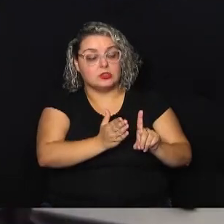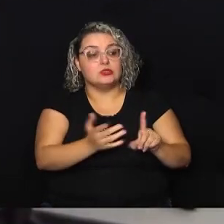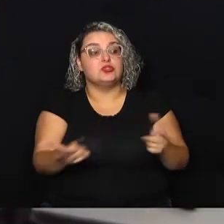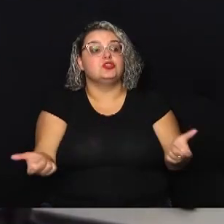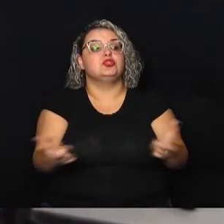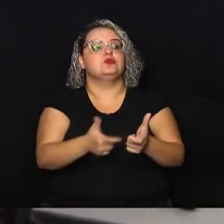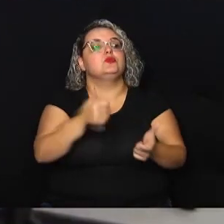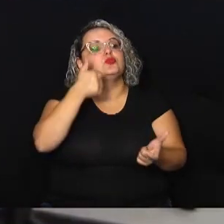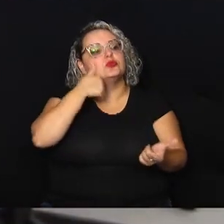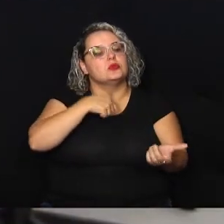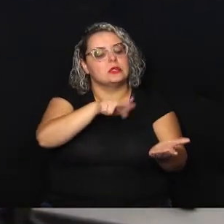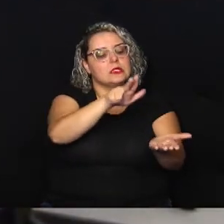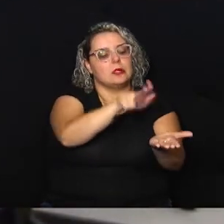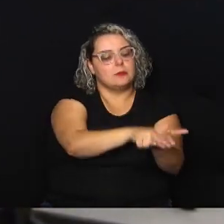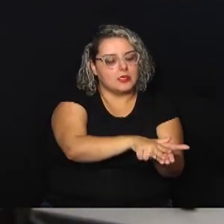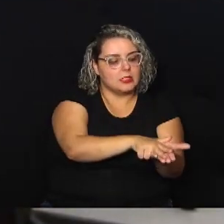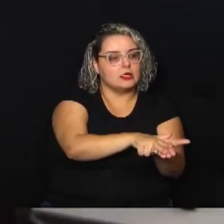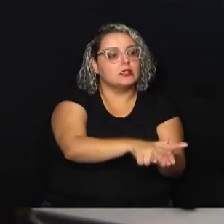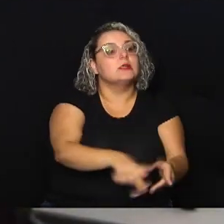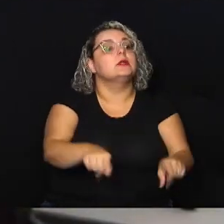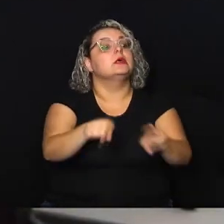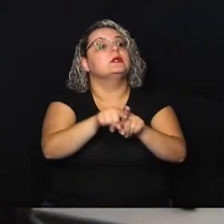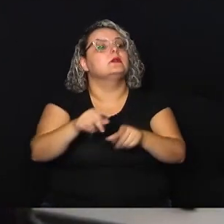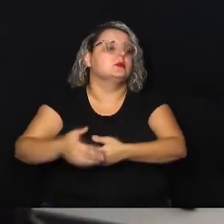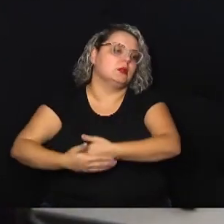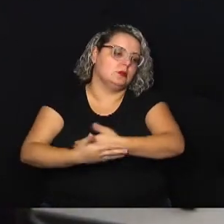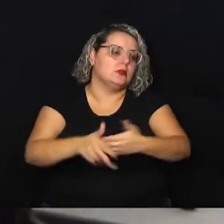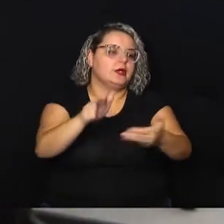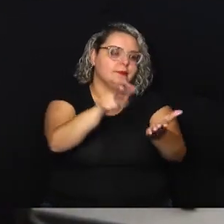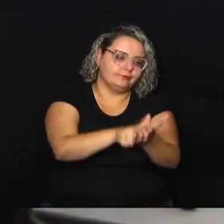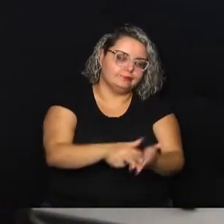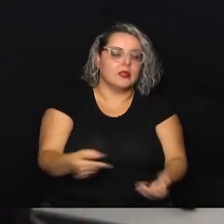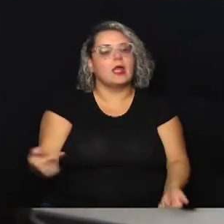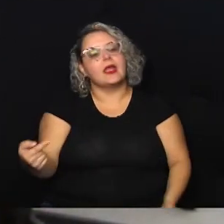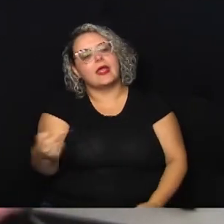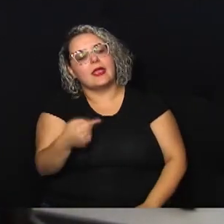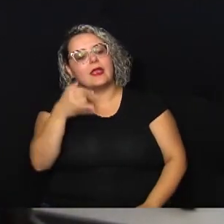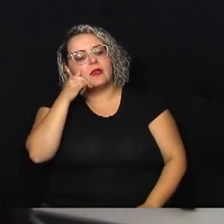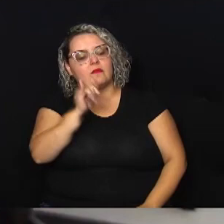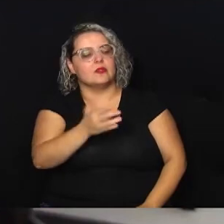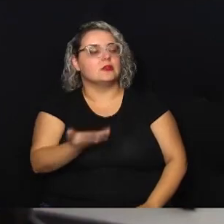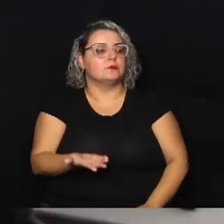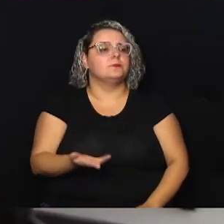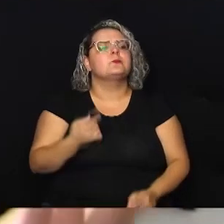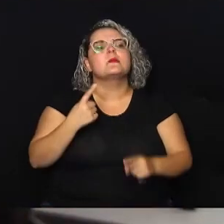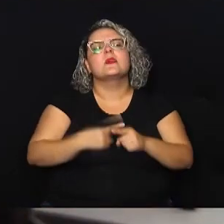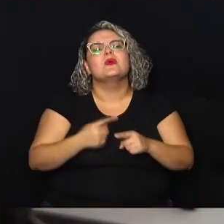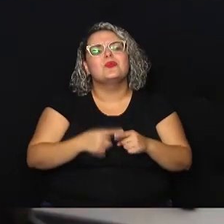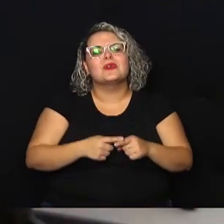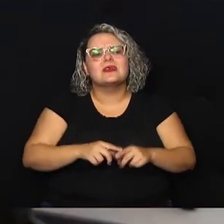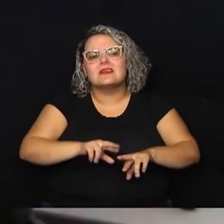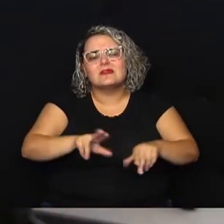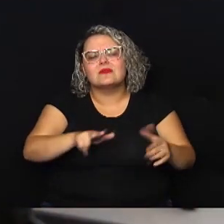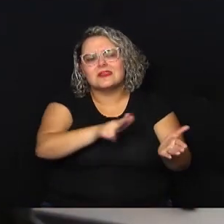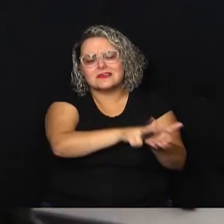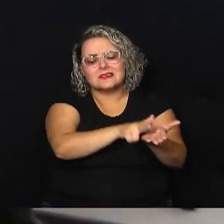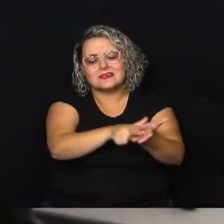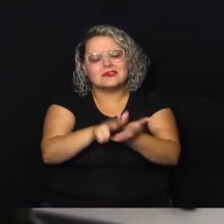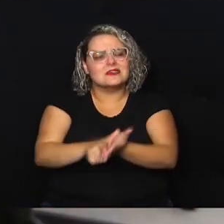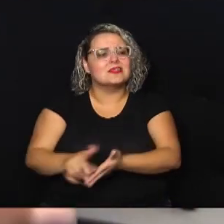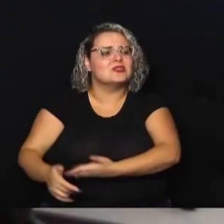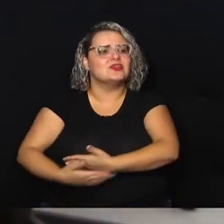da mãe e do bebê. Então, assim, também há que se pensar por que está tendo tantas internações de